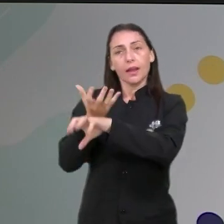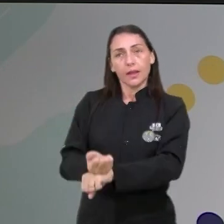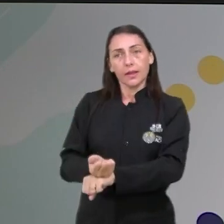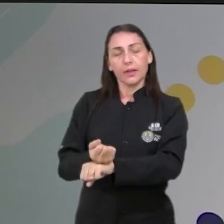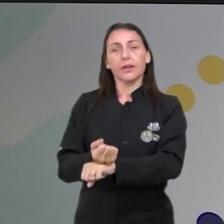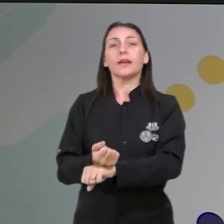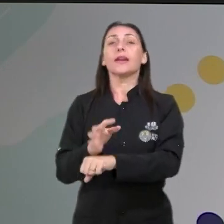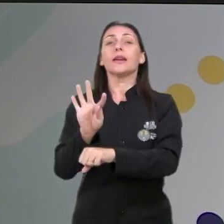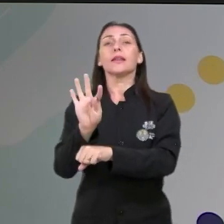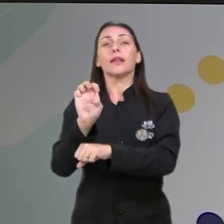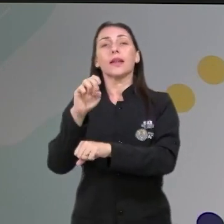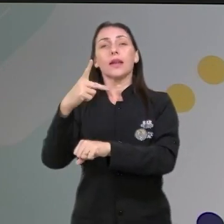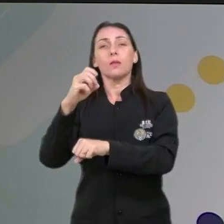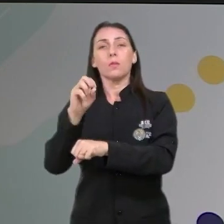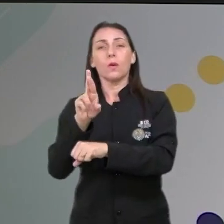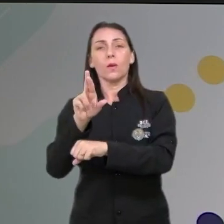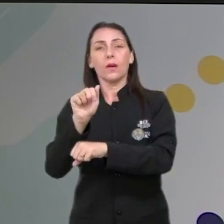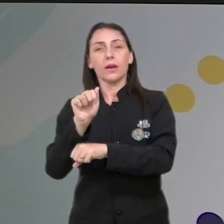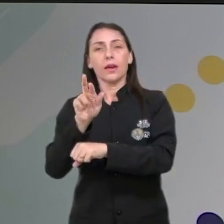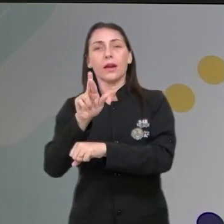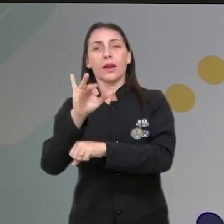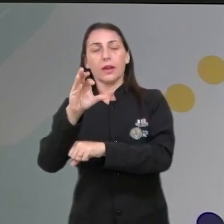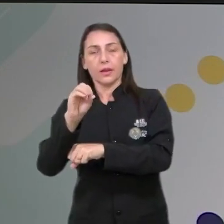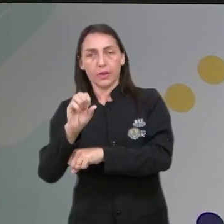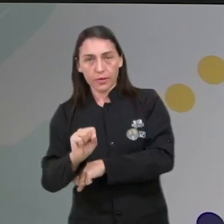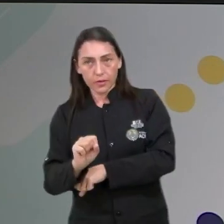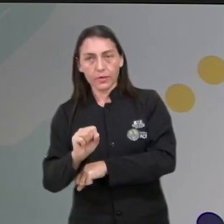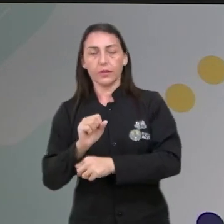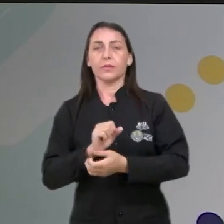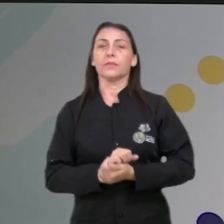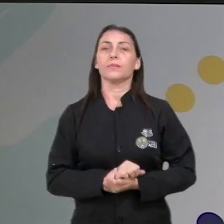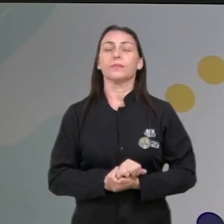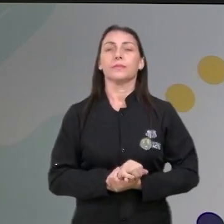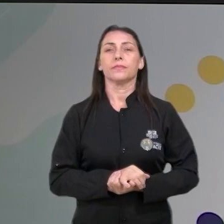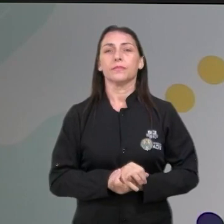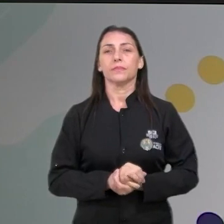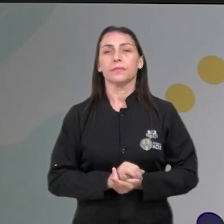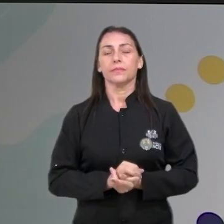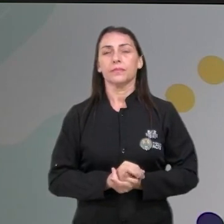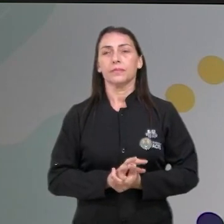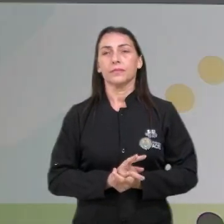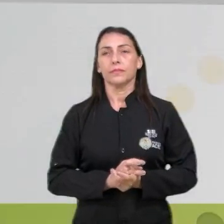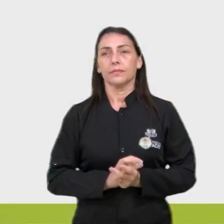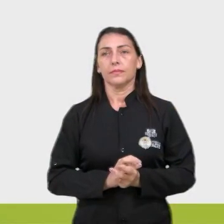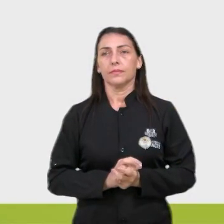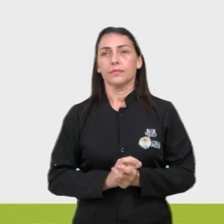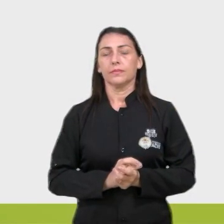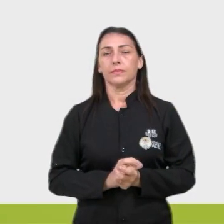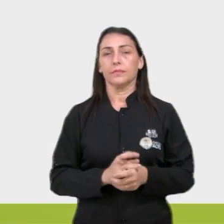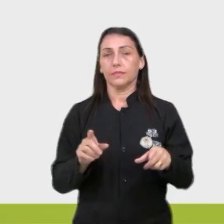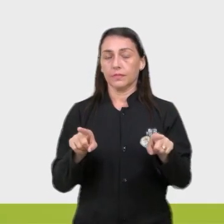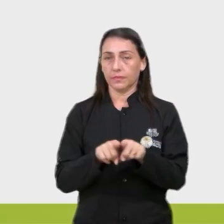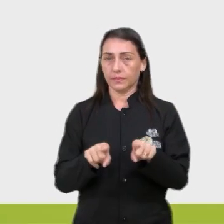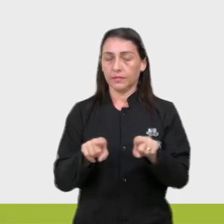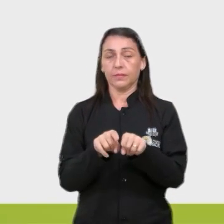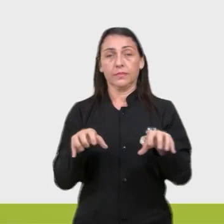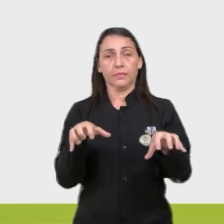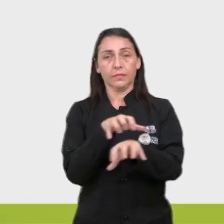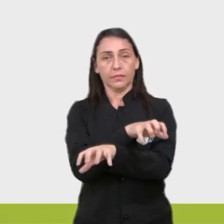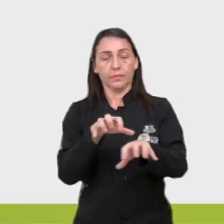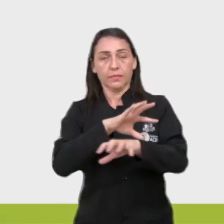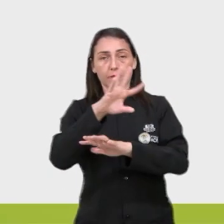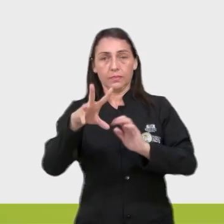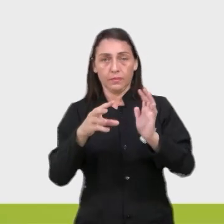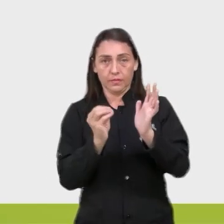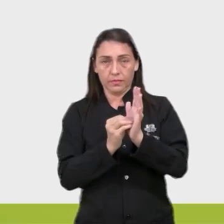são temporários, tá? Por isso que na classificação é colocado aqui como rios temporários. Ao contrário do domínio amazônico,